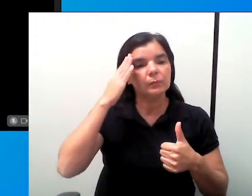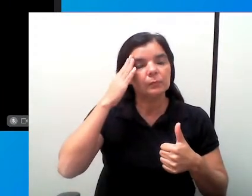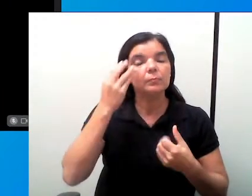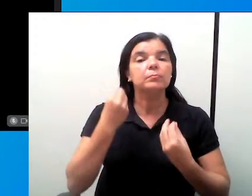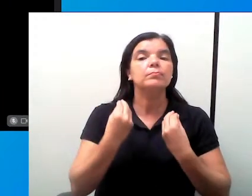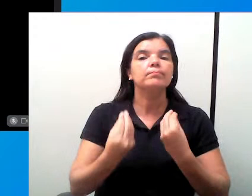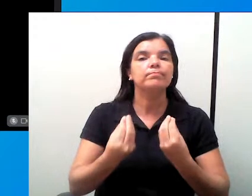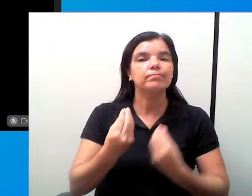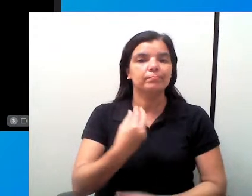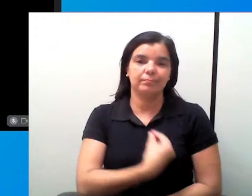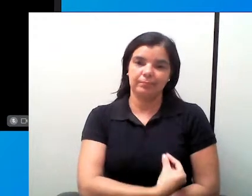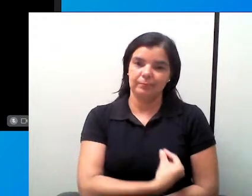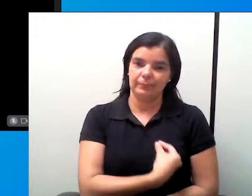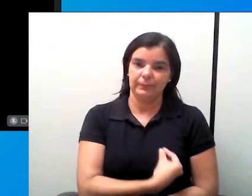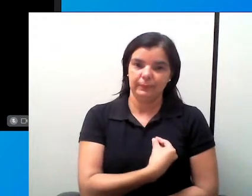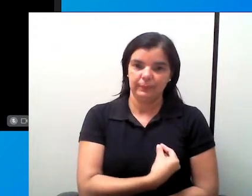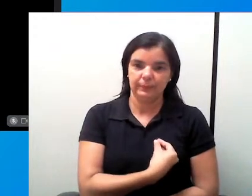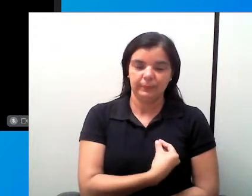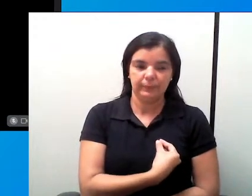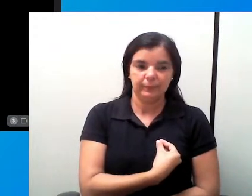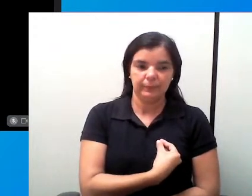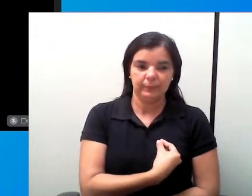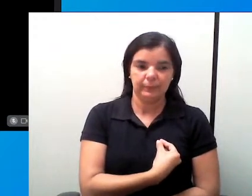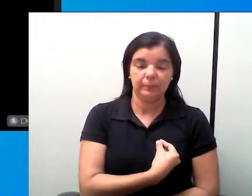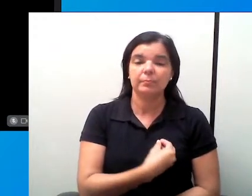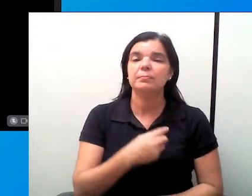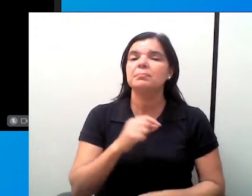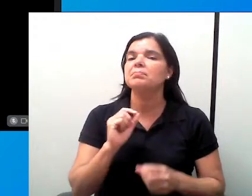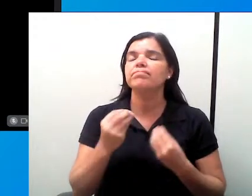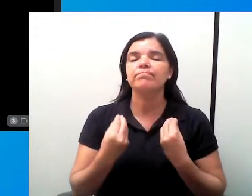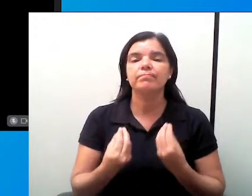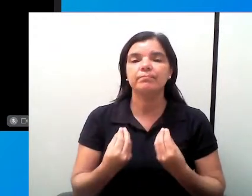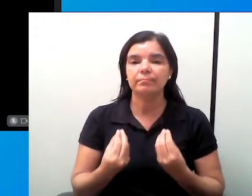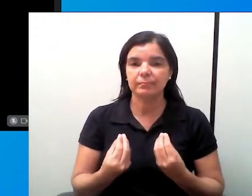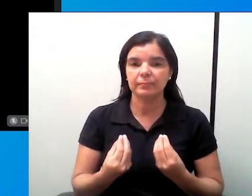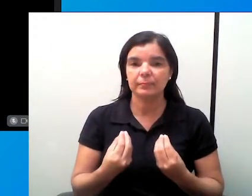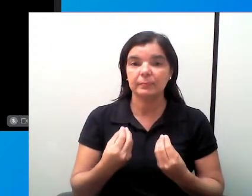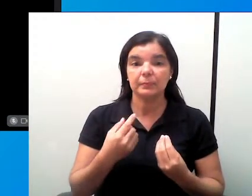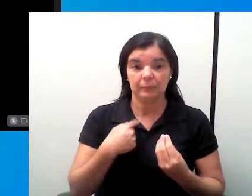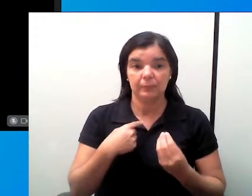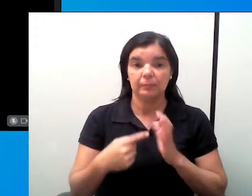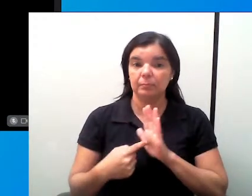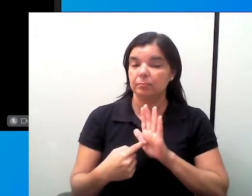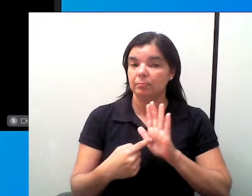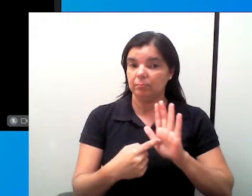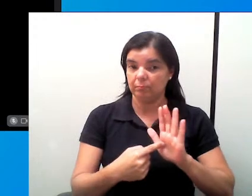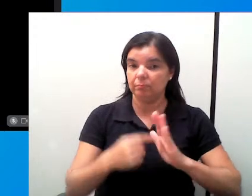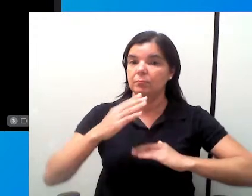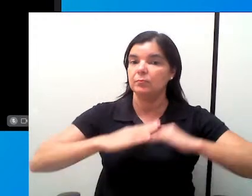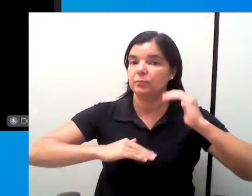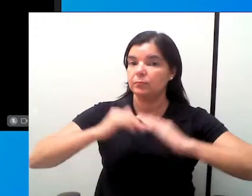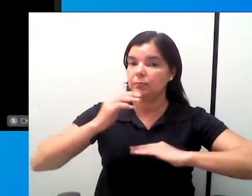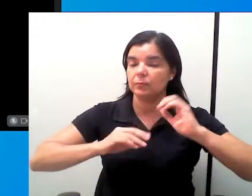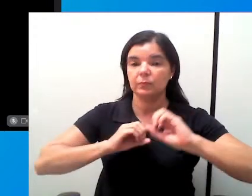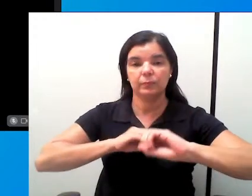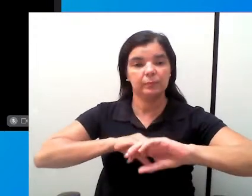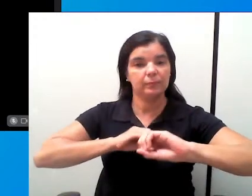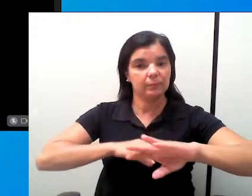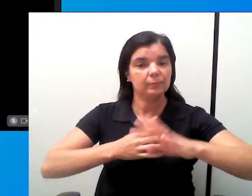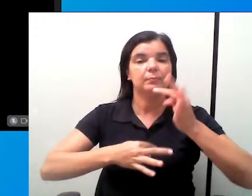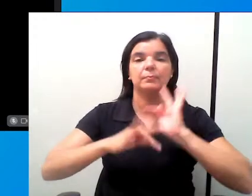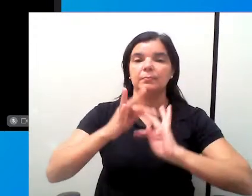que existimos, para que o IFPA existe. É para essa promoção da educação profissional, científica e